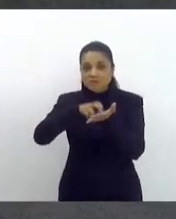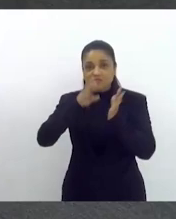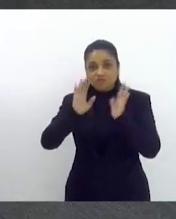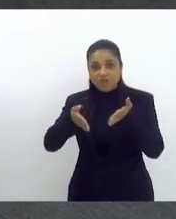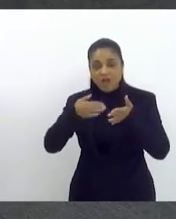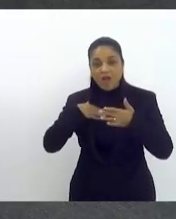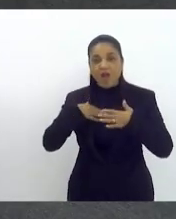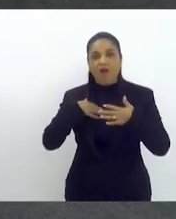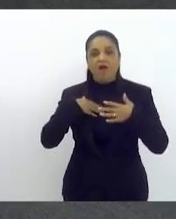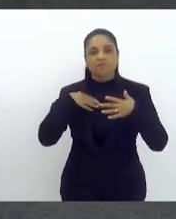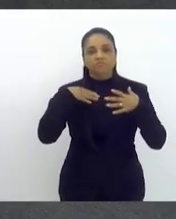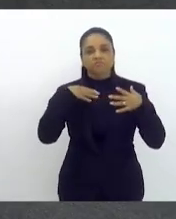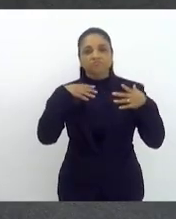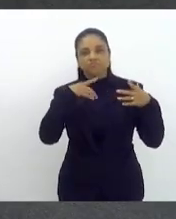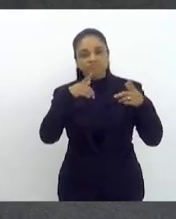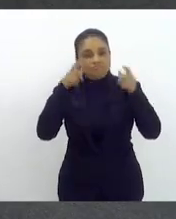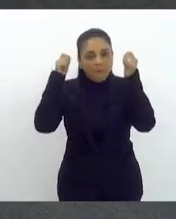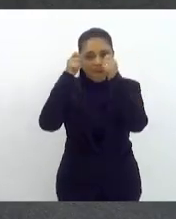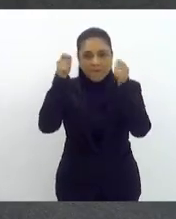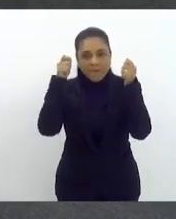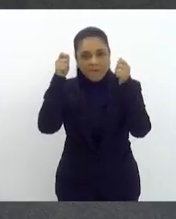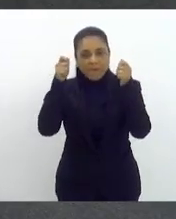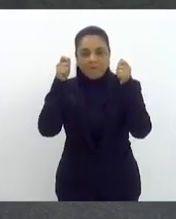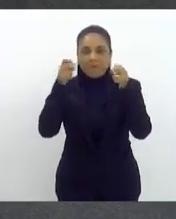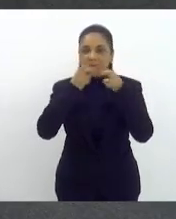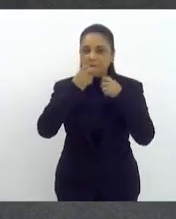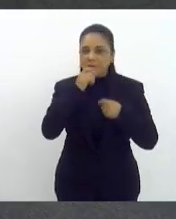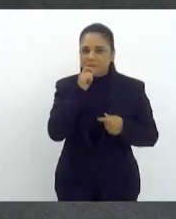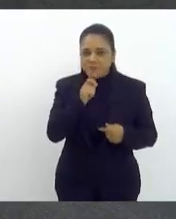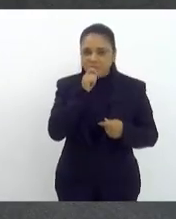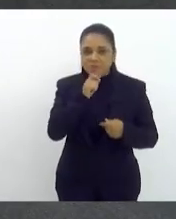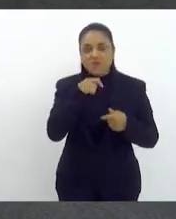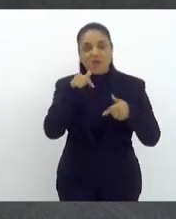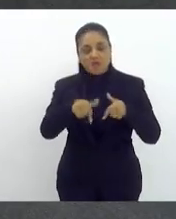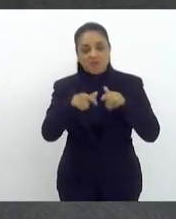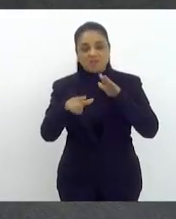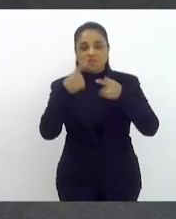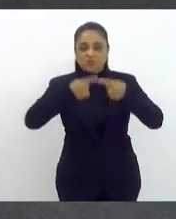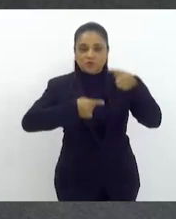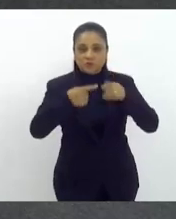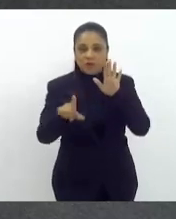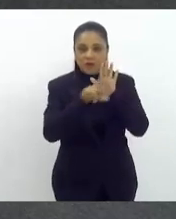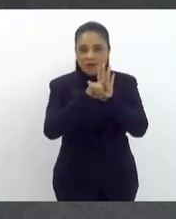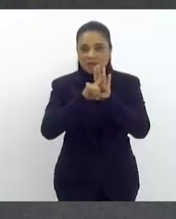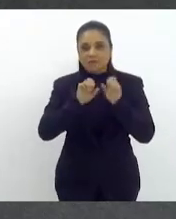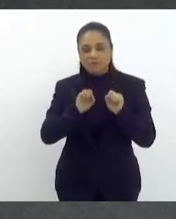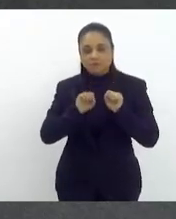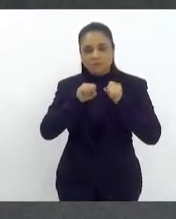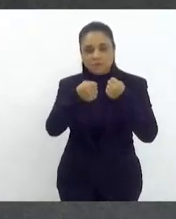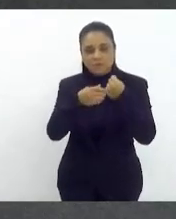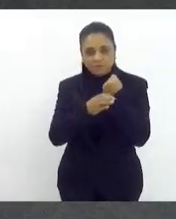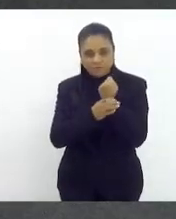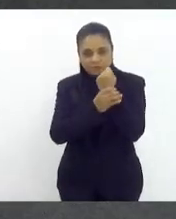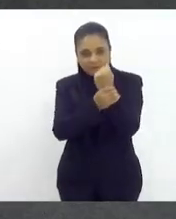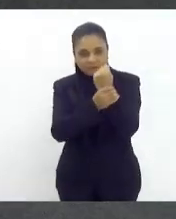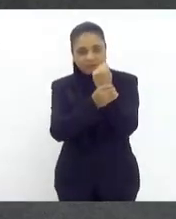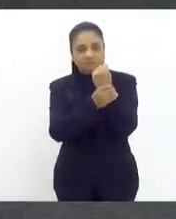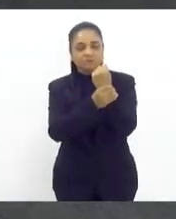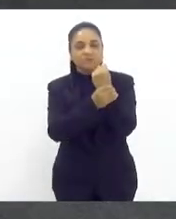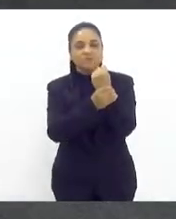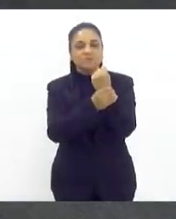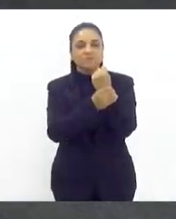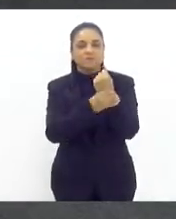trazendo esse pleito quando discutimos aqui a lei né de proteção social da Polícia Militar